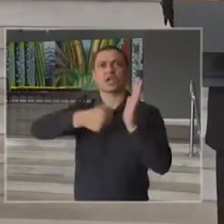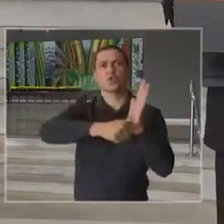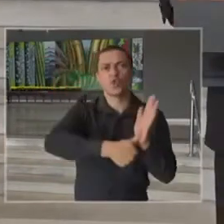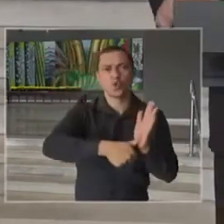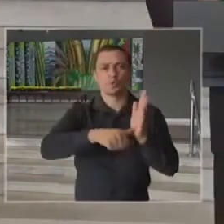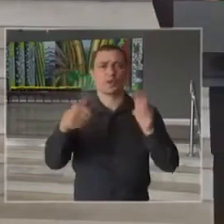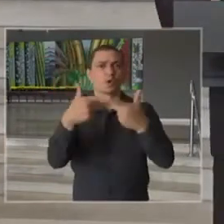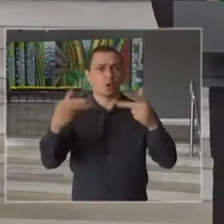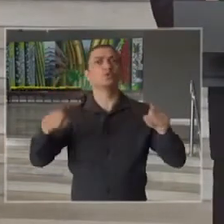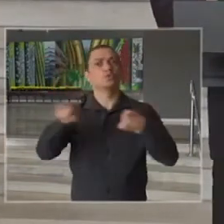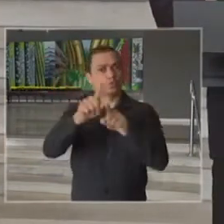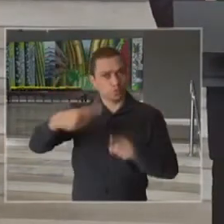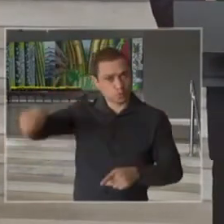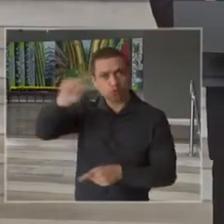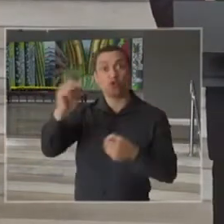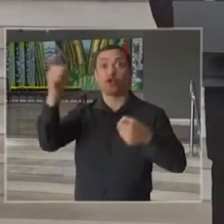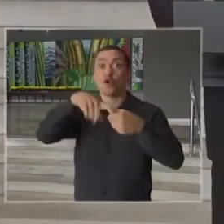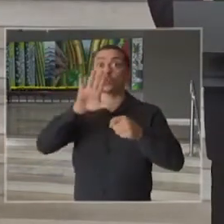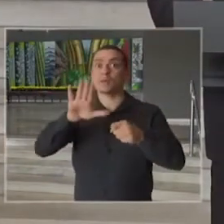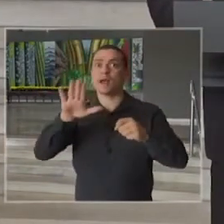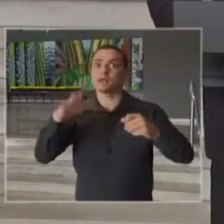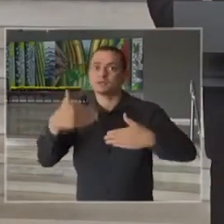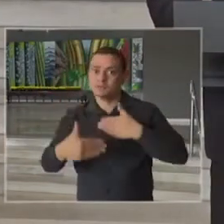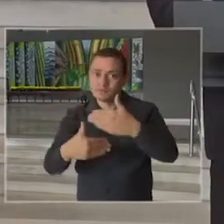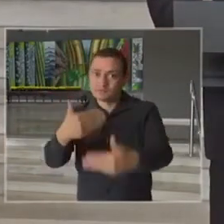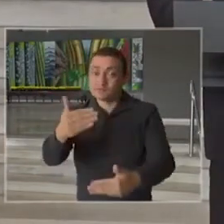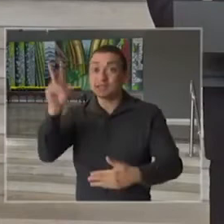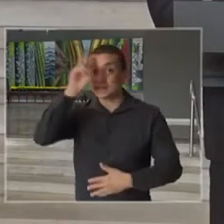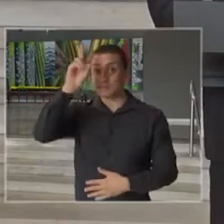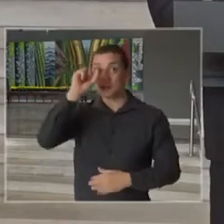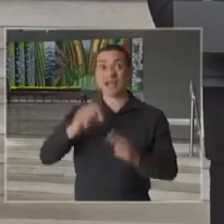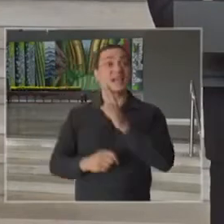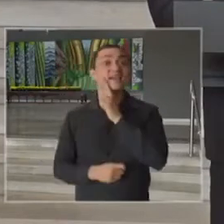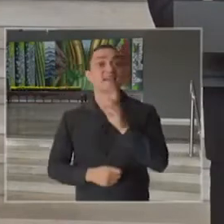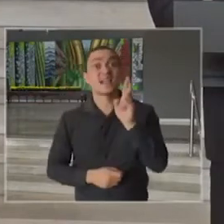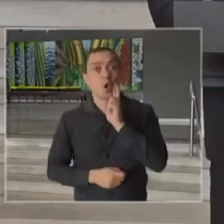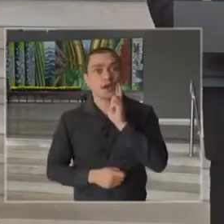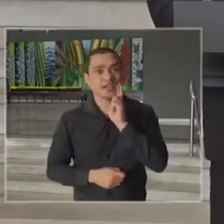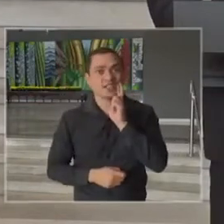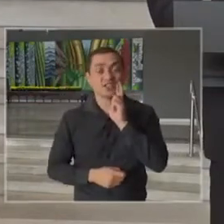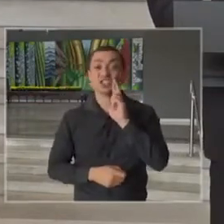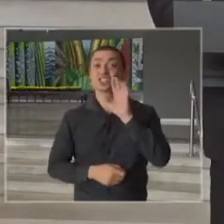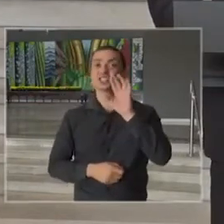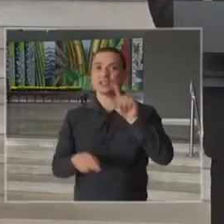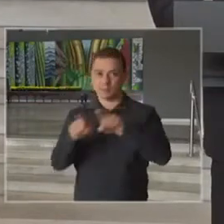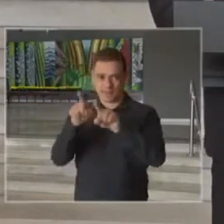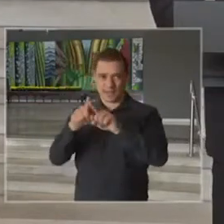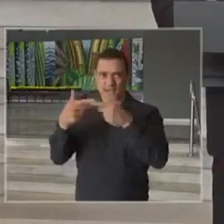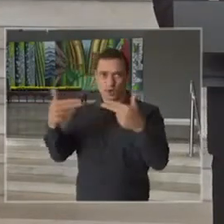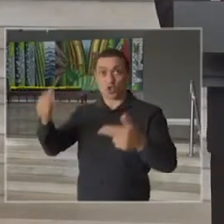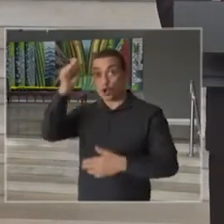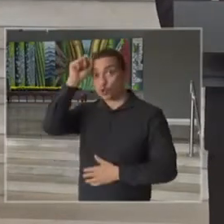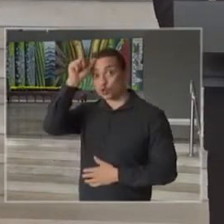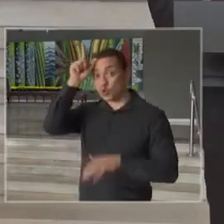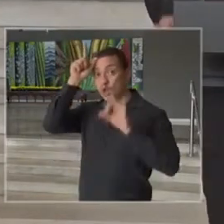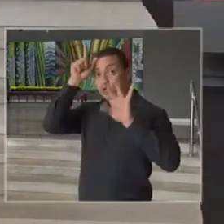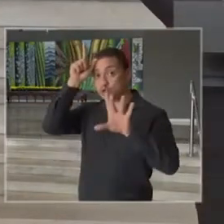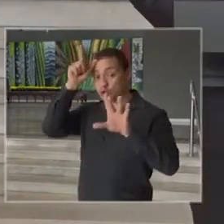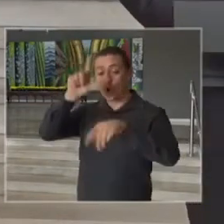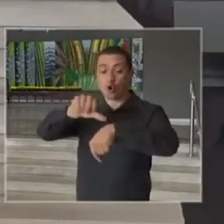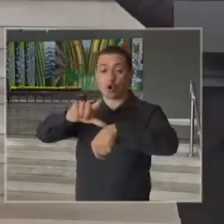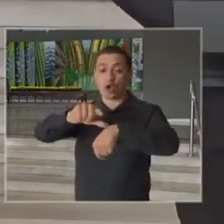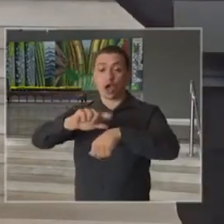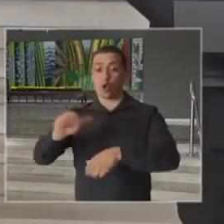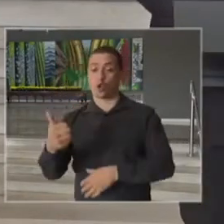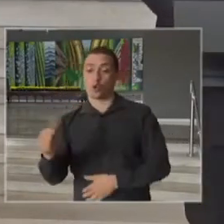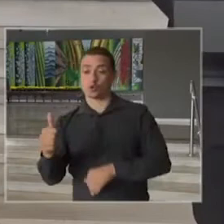retornando nesse modelo gradual. Lembrando que restaurantes, salões e atividades culturais, o horário é das